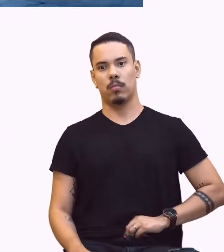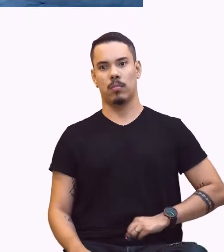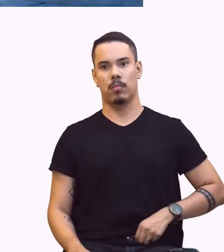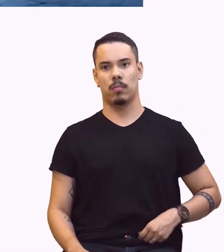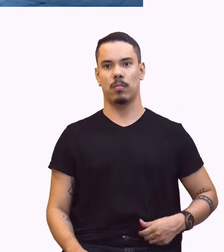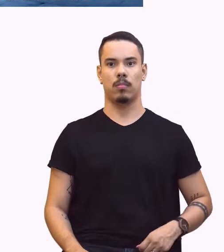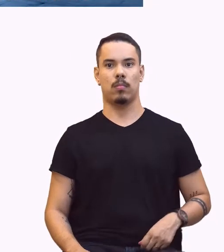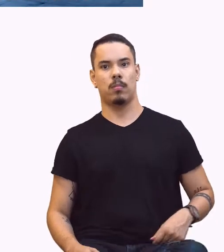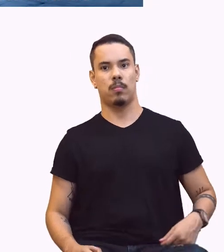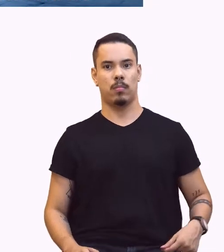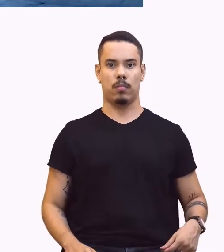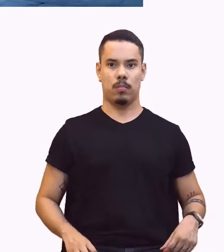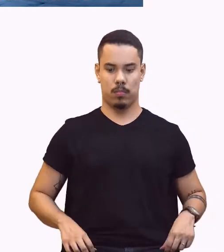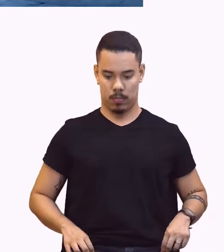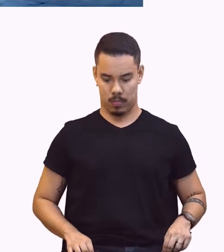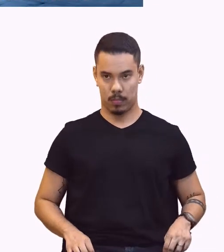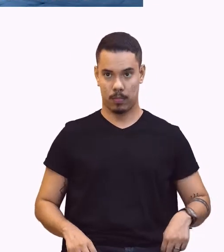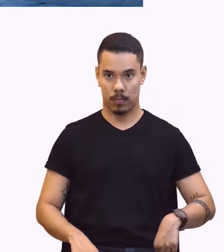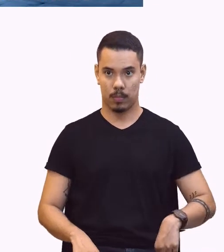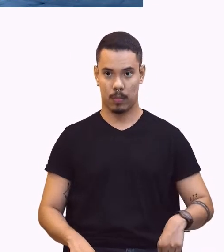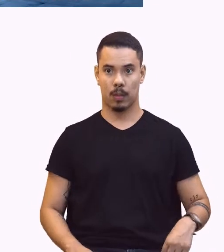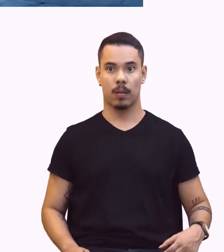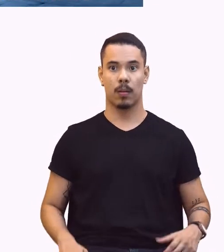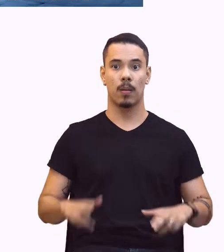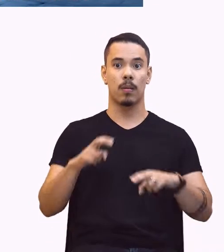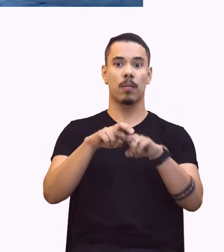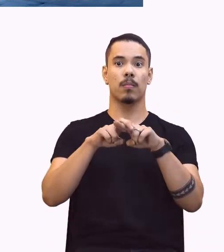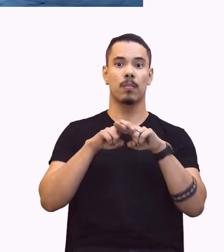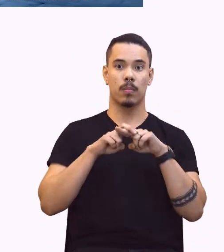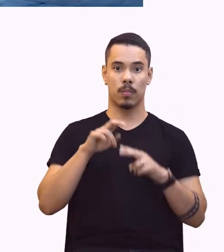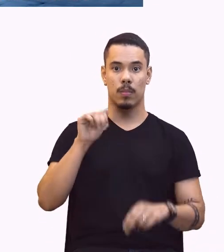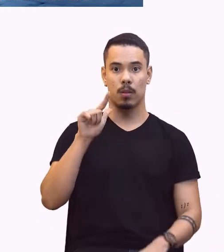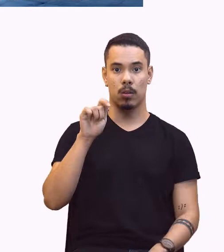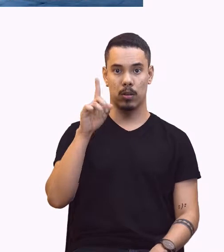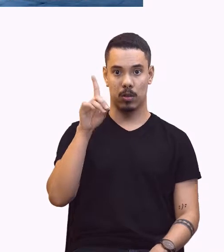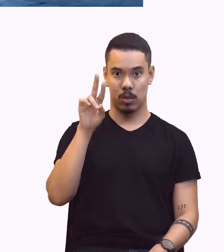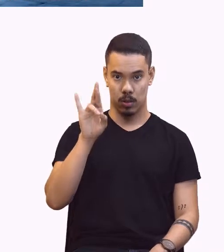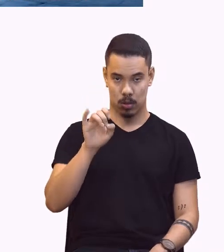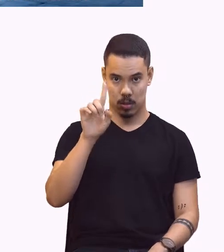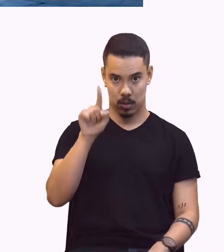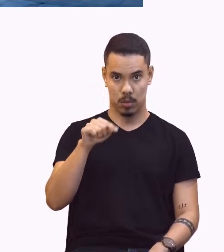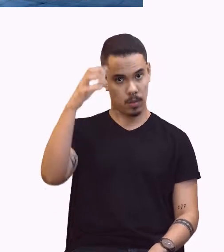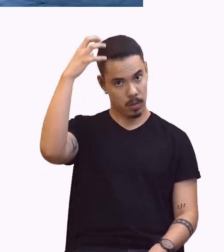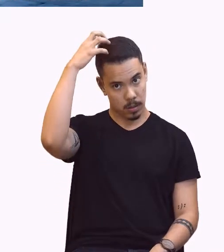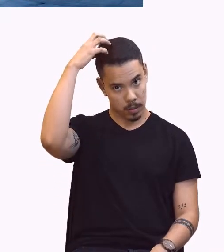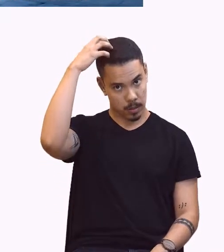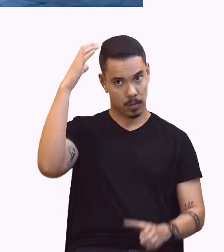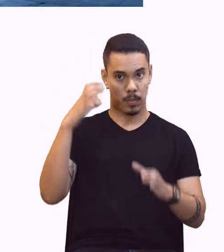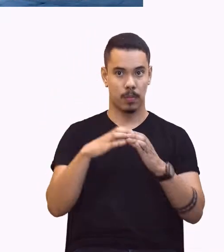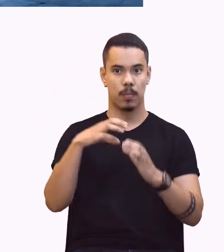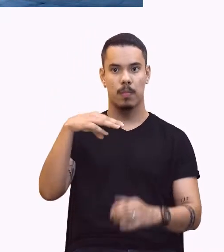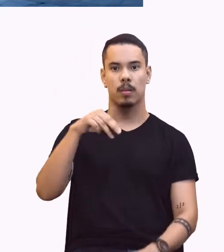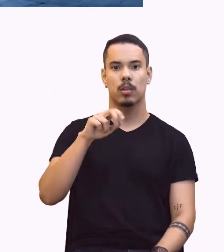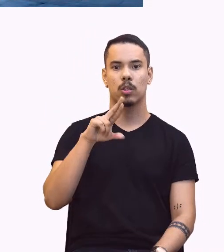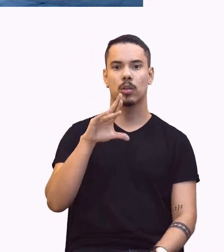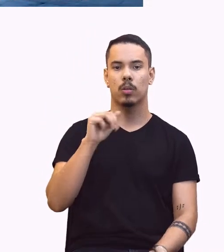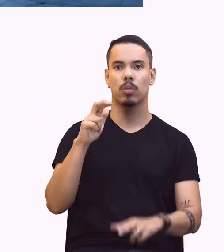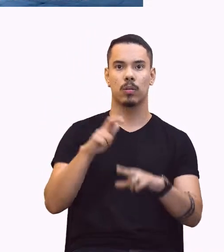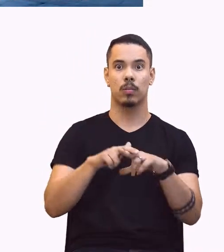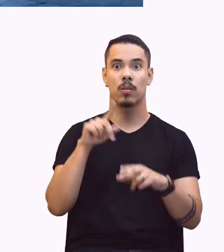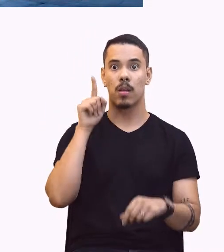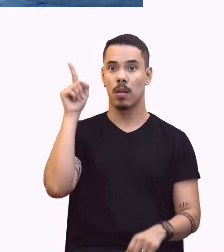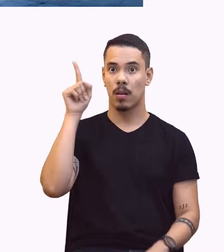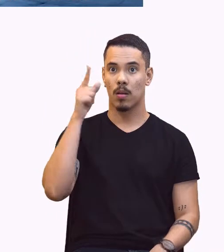Alexandre Magno, rei da Macedônia. Então, está aqui o ponto de partida. Aqui, ó, Alexandre o